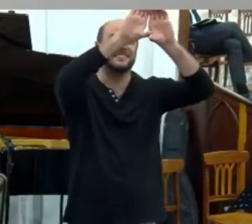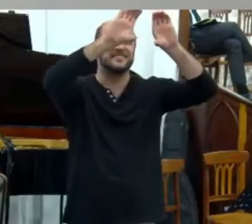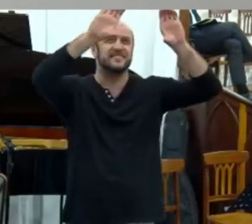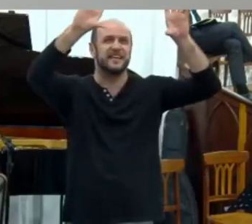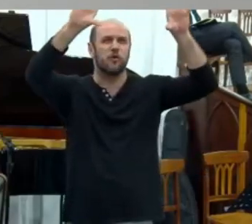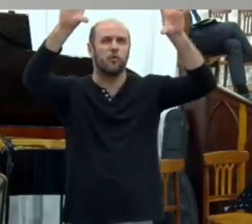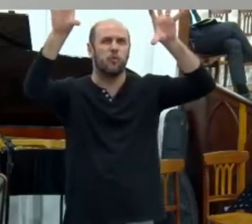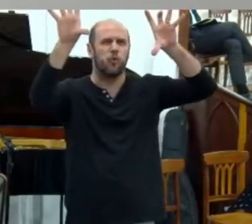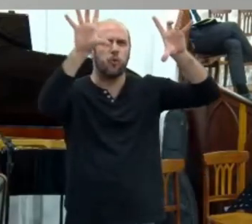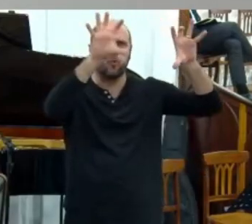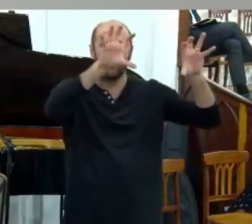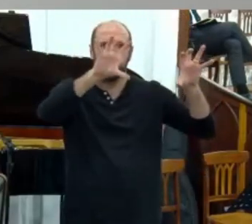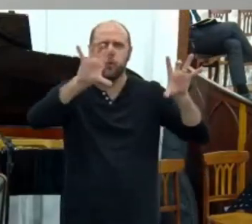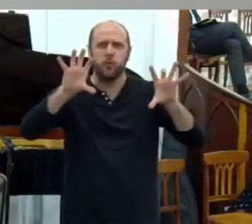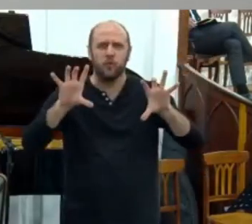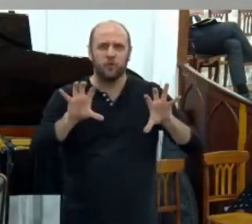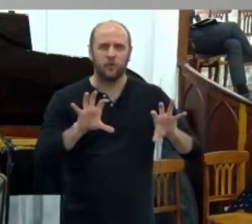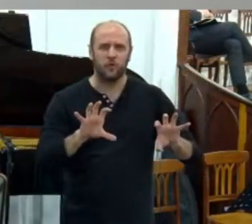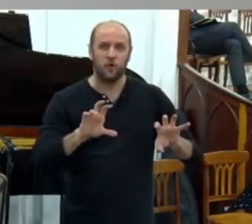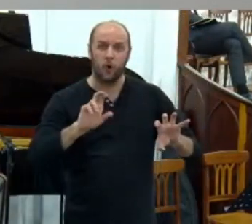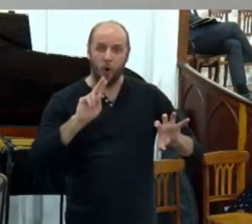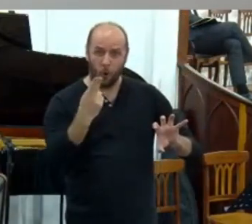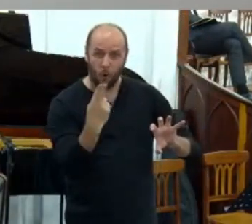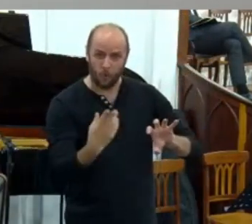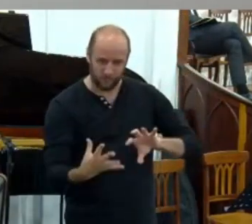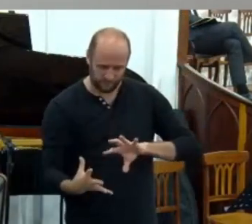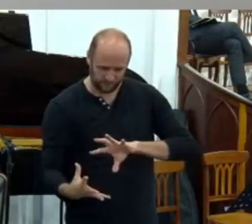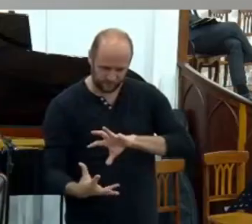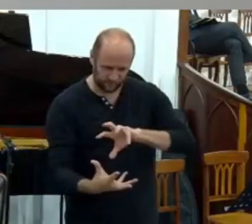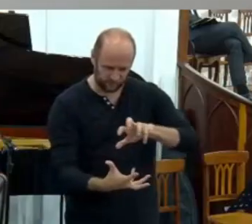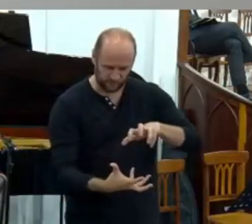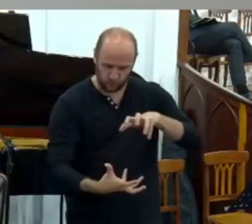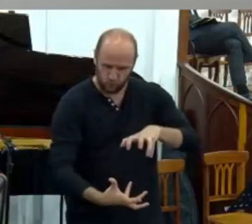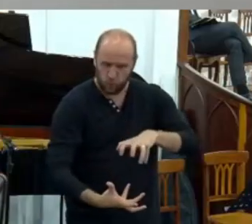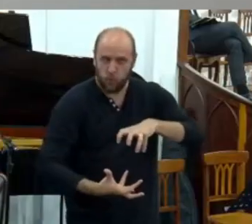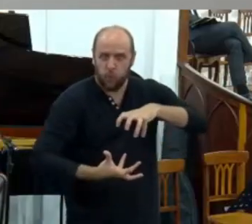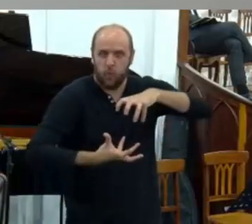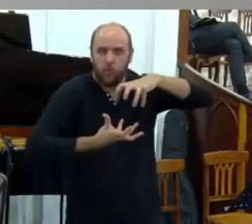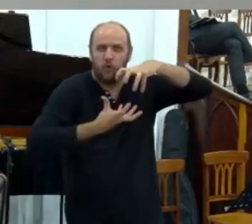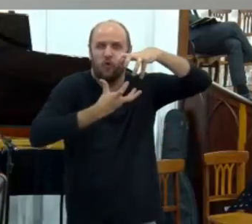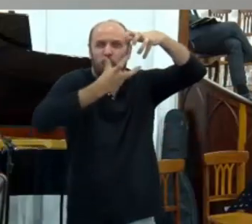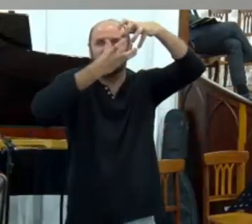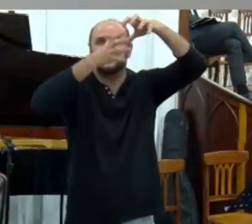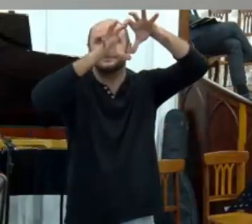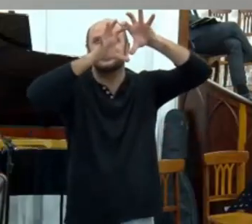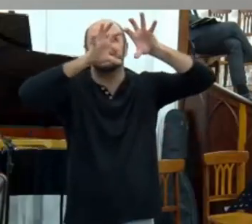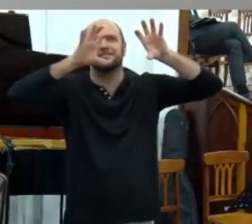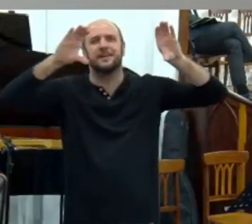à terra, ou a terra fosse elevado aos céus.